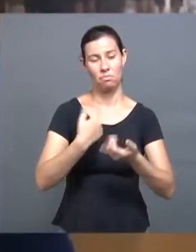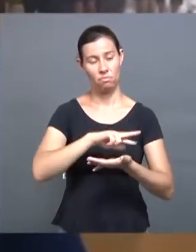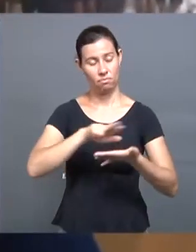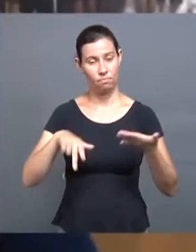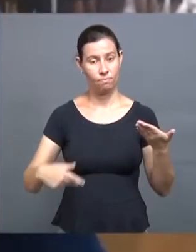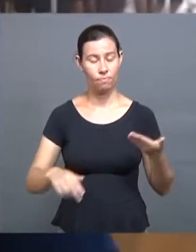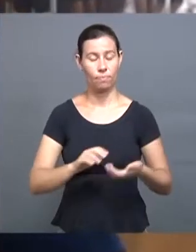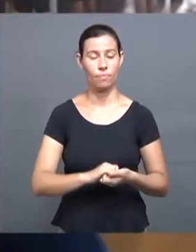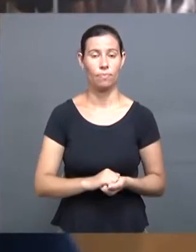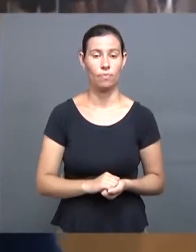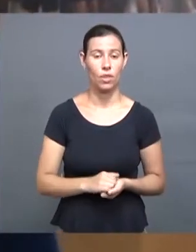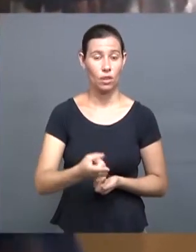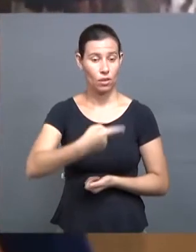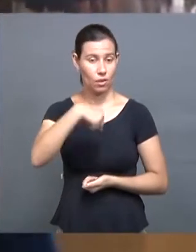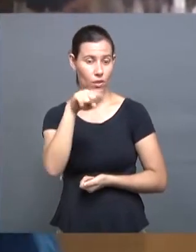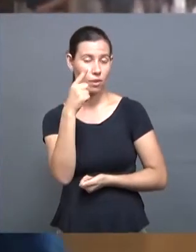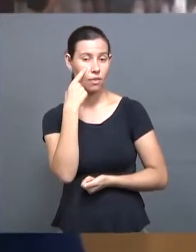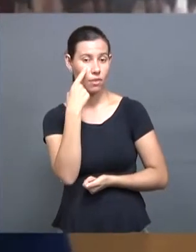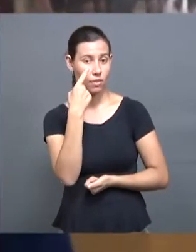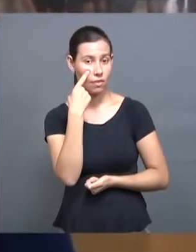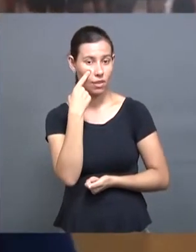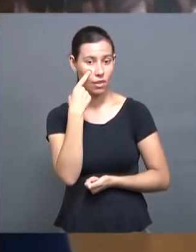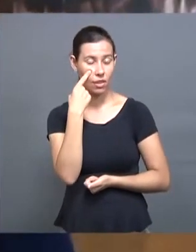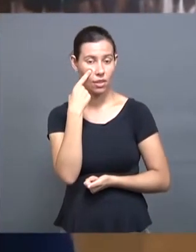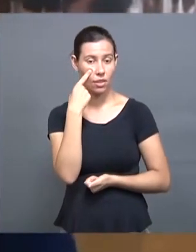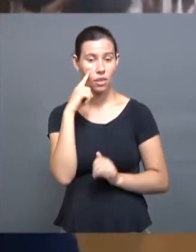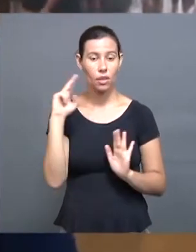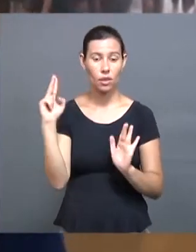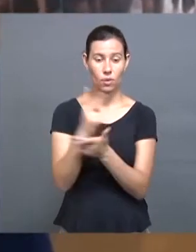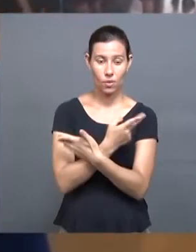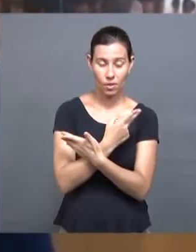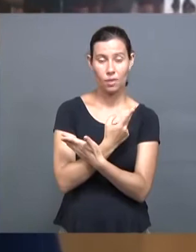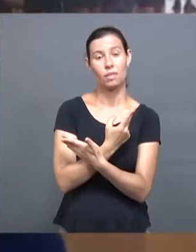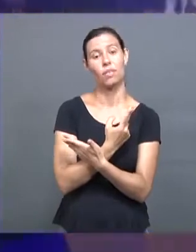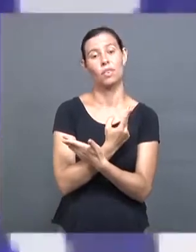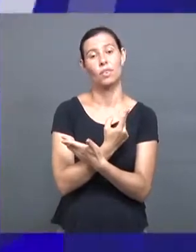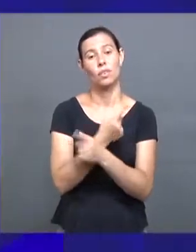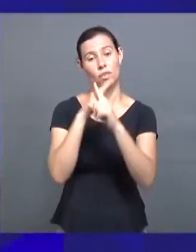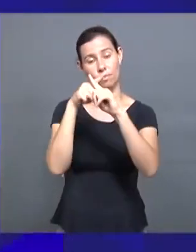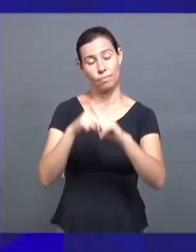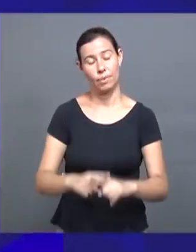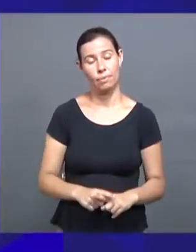É claro que a gente acompanha tudo e traz aqui, no Arquibancada UFO.